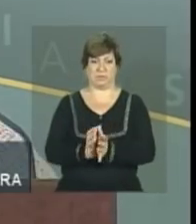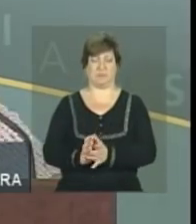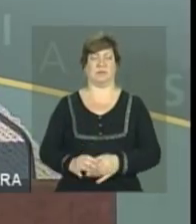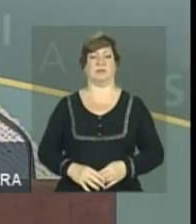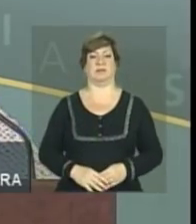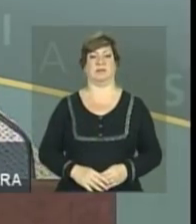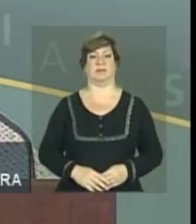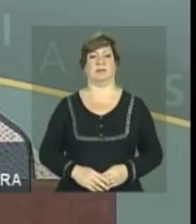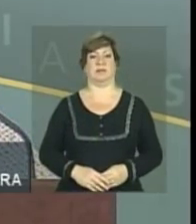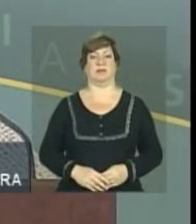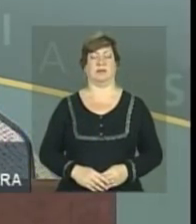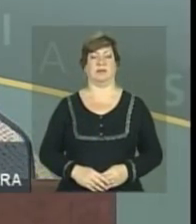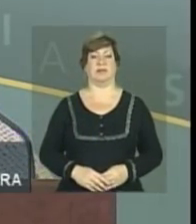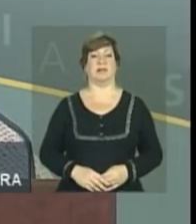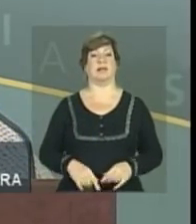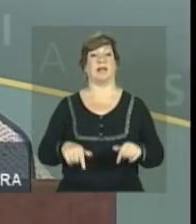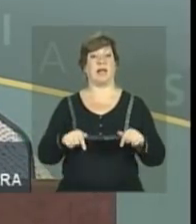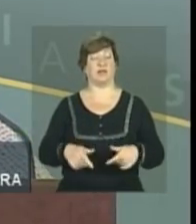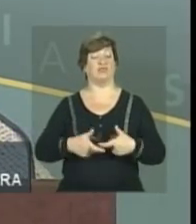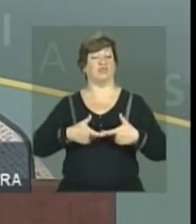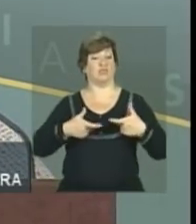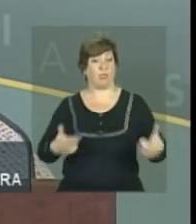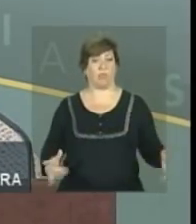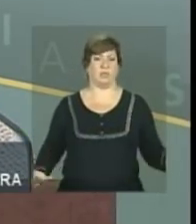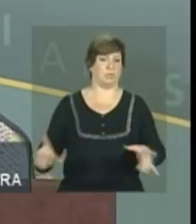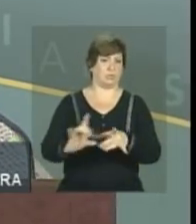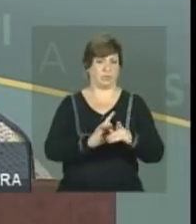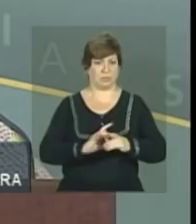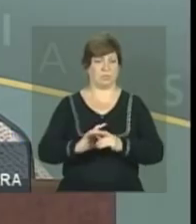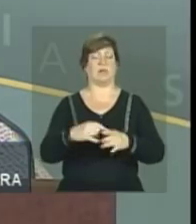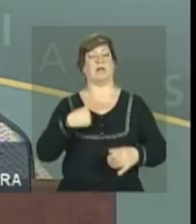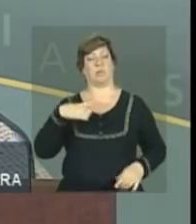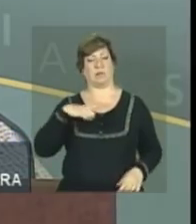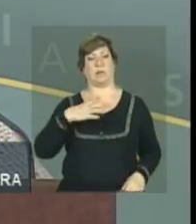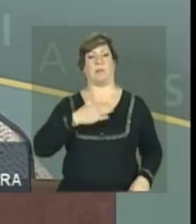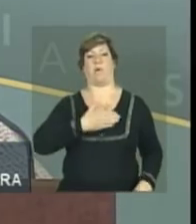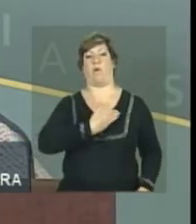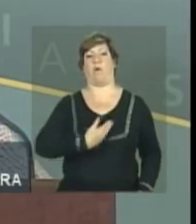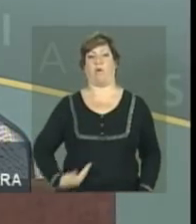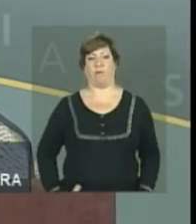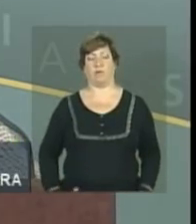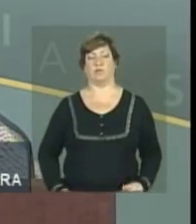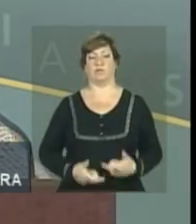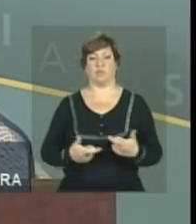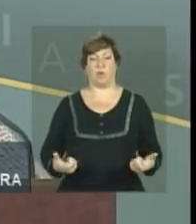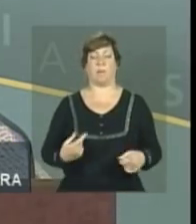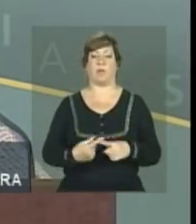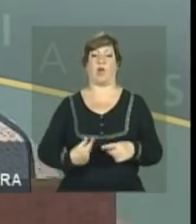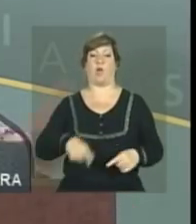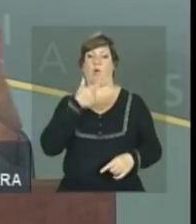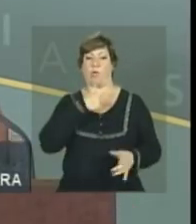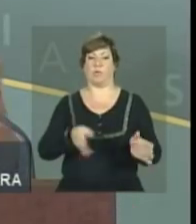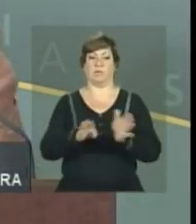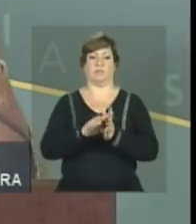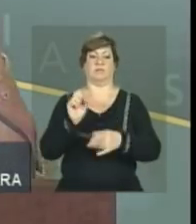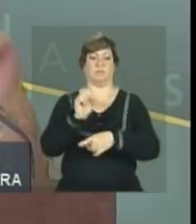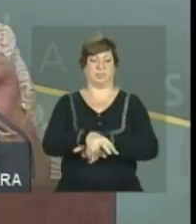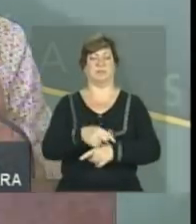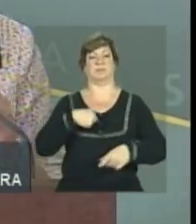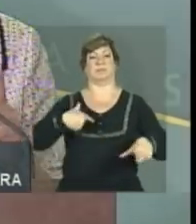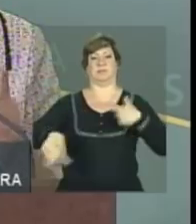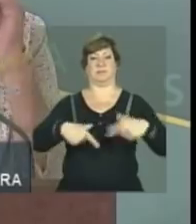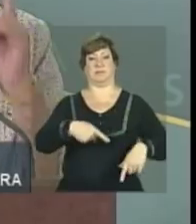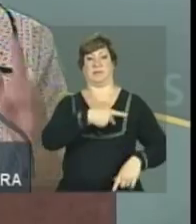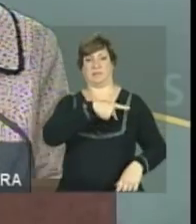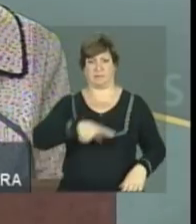Foi graças a essa ampla coalizão que sustenta o meu governo, que chegamos ao poder para governar para